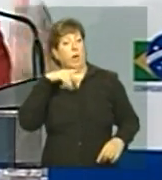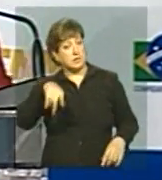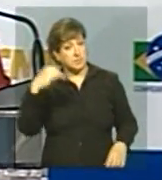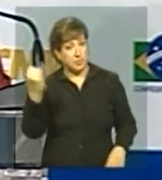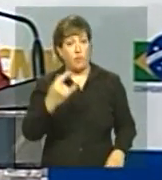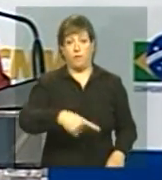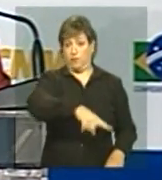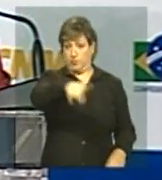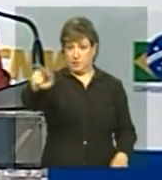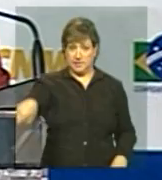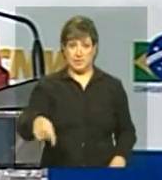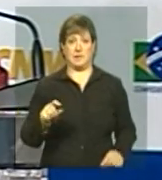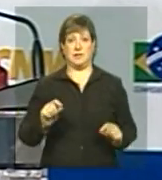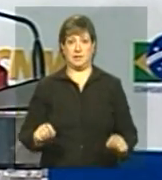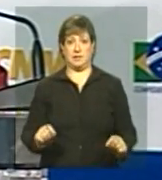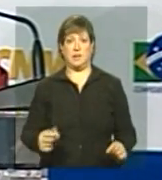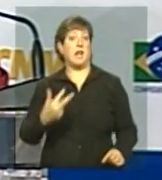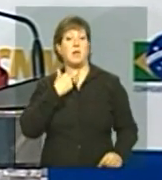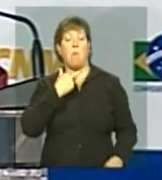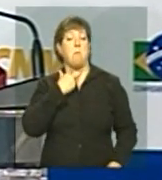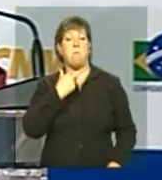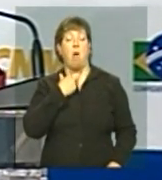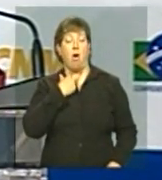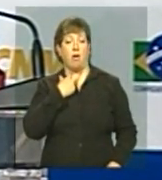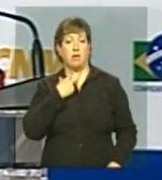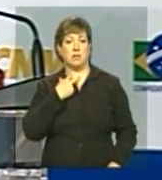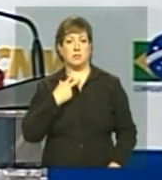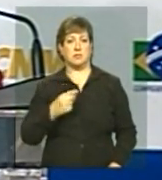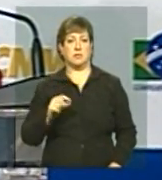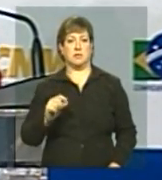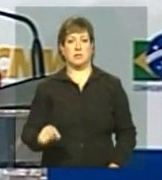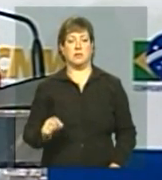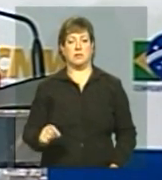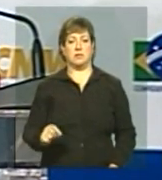que vocês não podem,